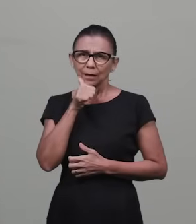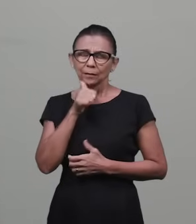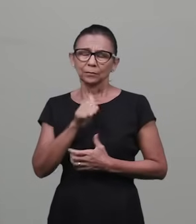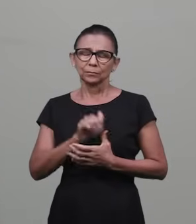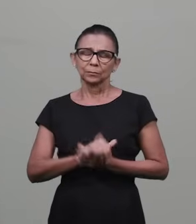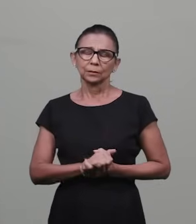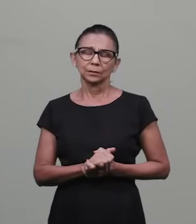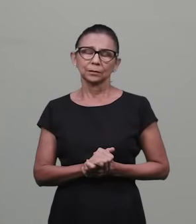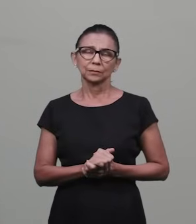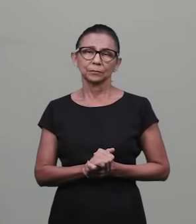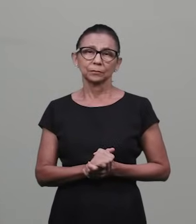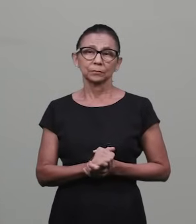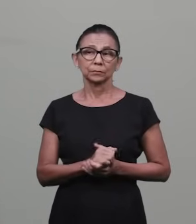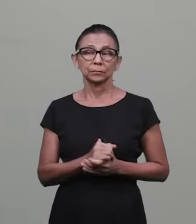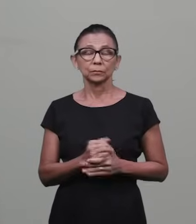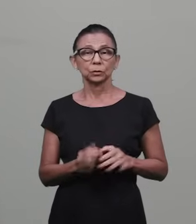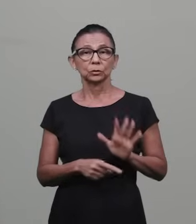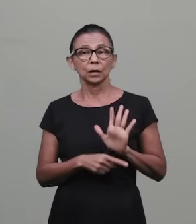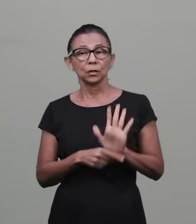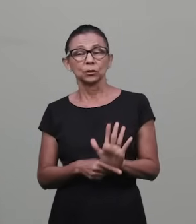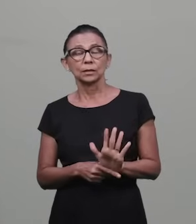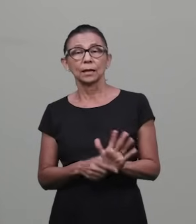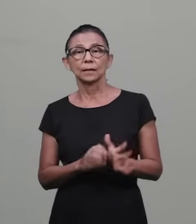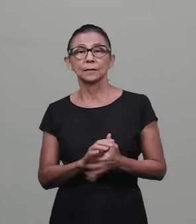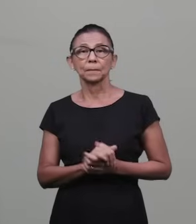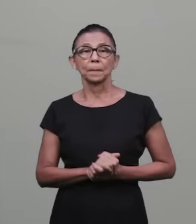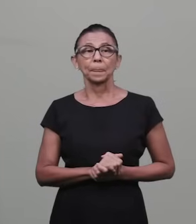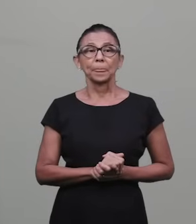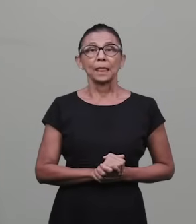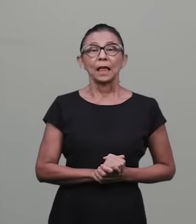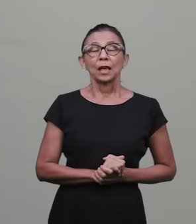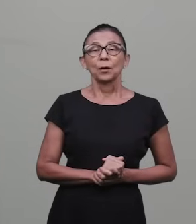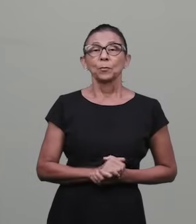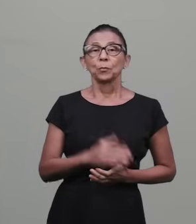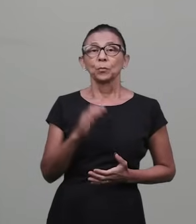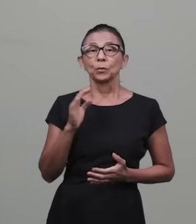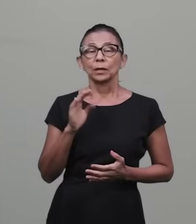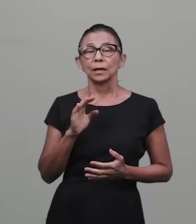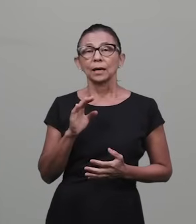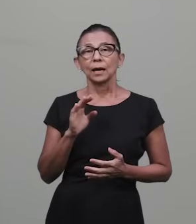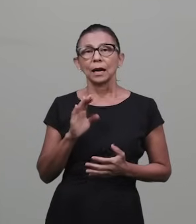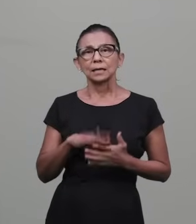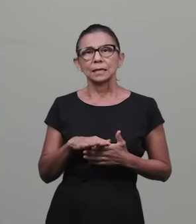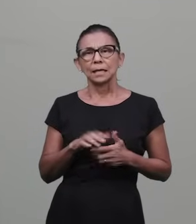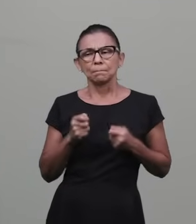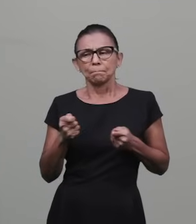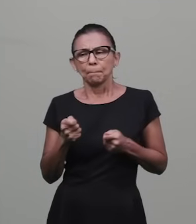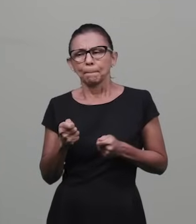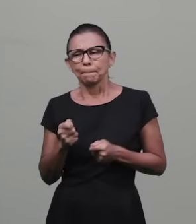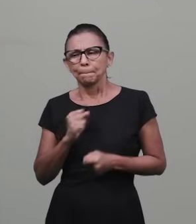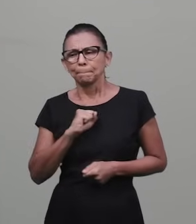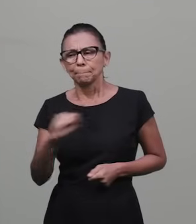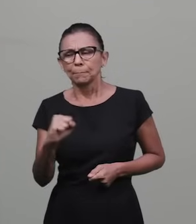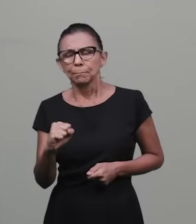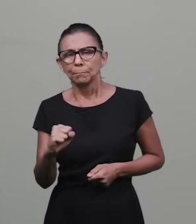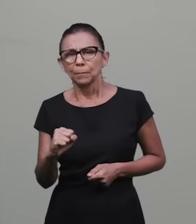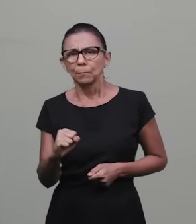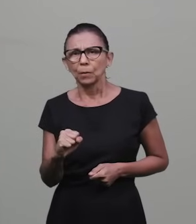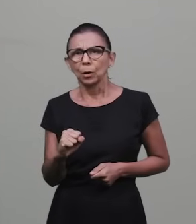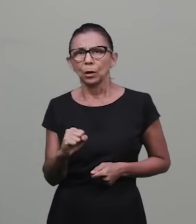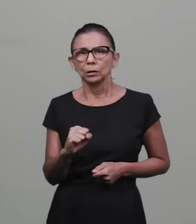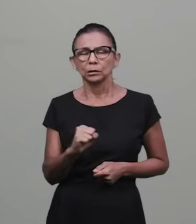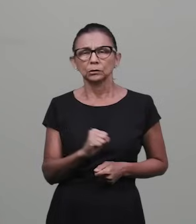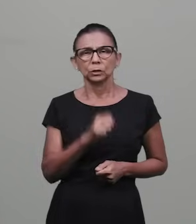Interessante que quando eles casaram, a Ana Reinhardt, ela deixou de usar joias, não sabemos por